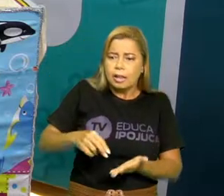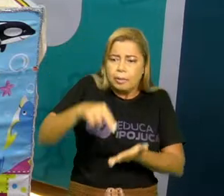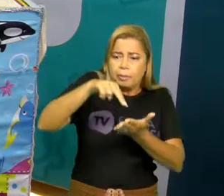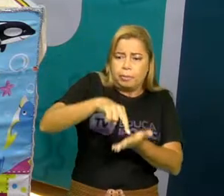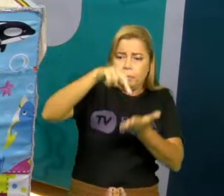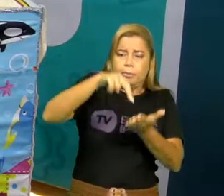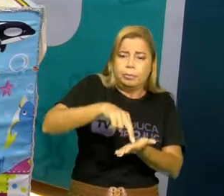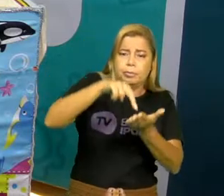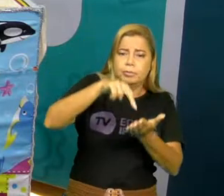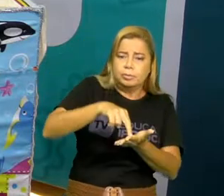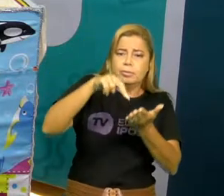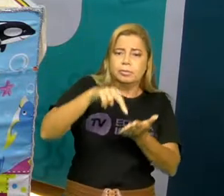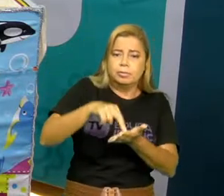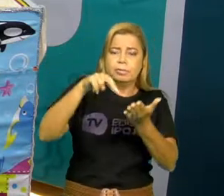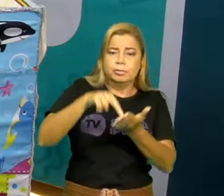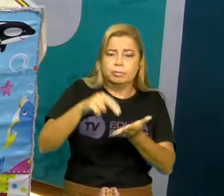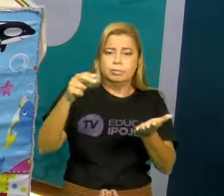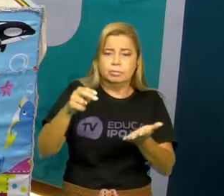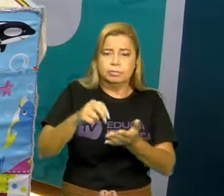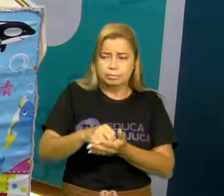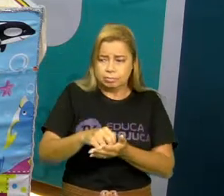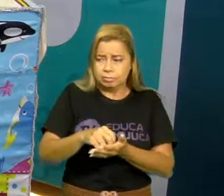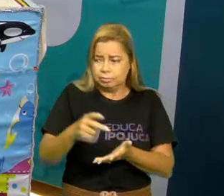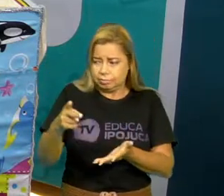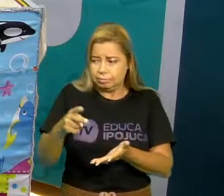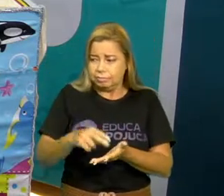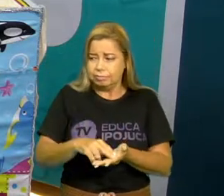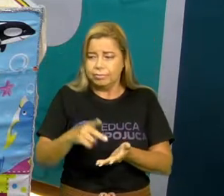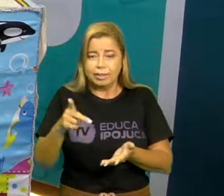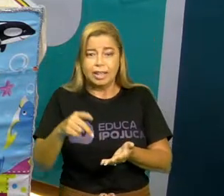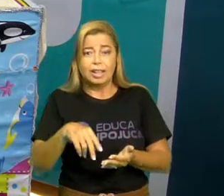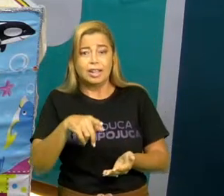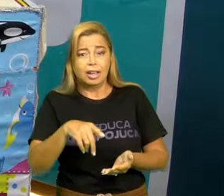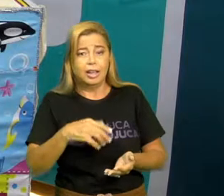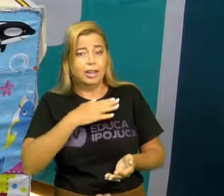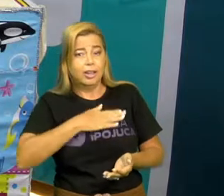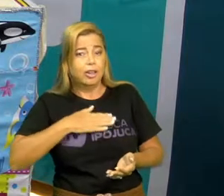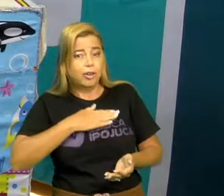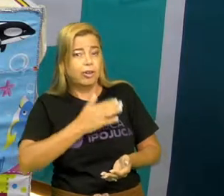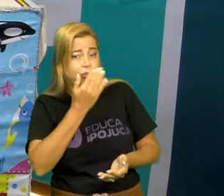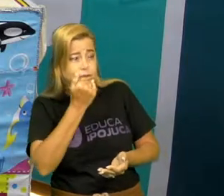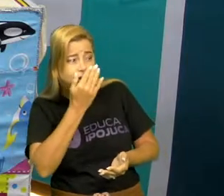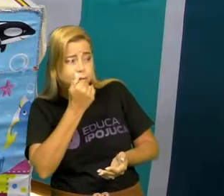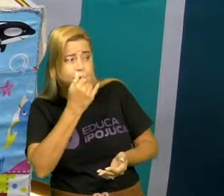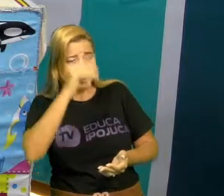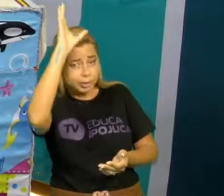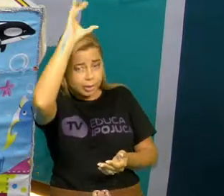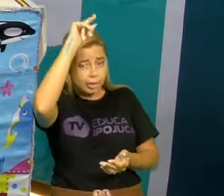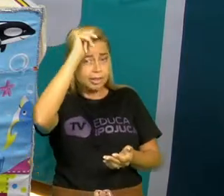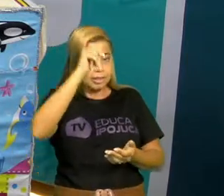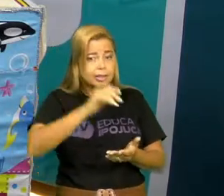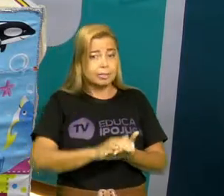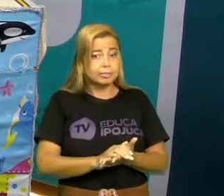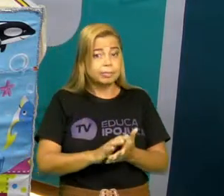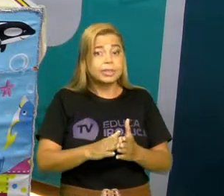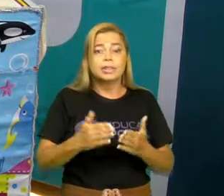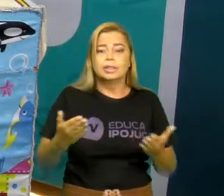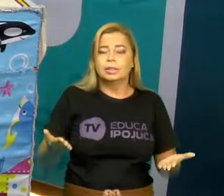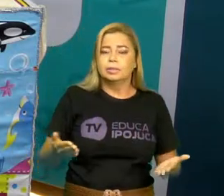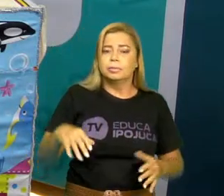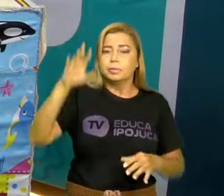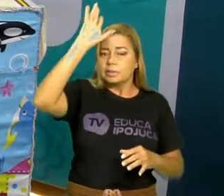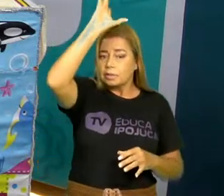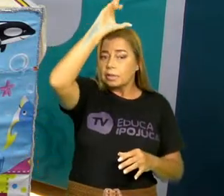Lê. Não é? Eu gosto dela quietinha no prato. Isso, tia Lê também gosta. A galinha ruiva